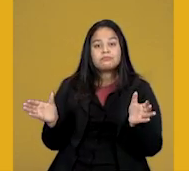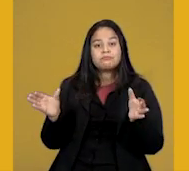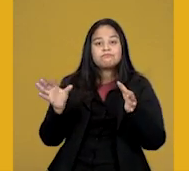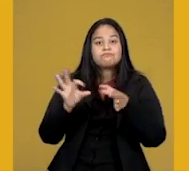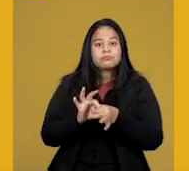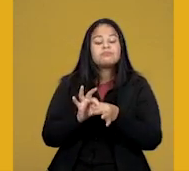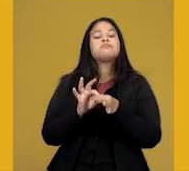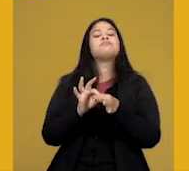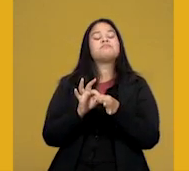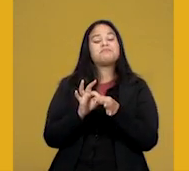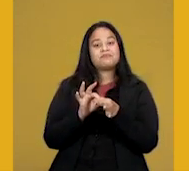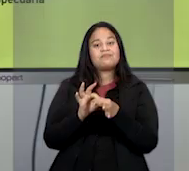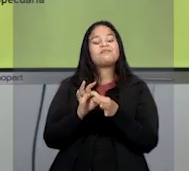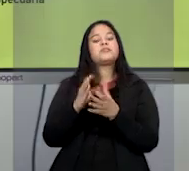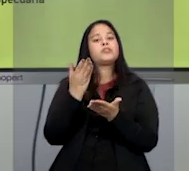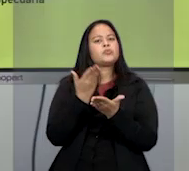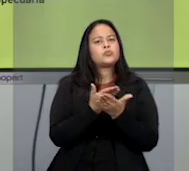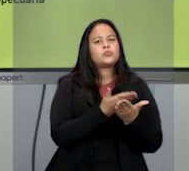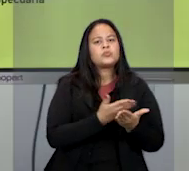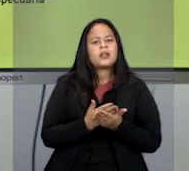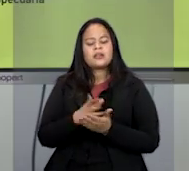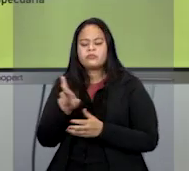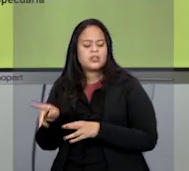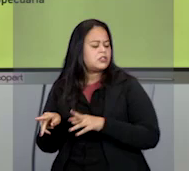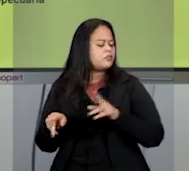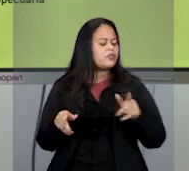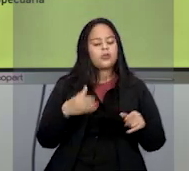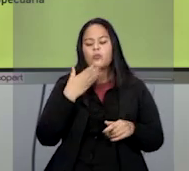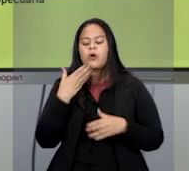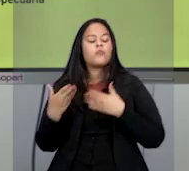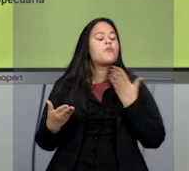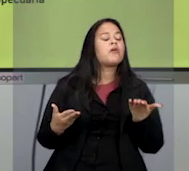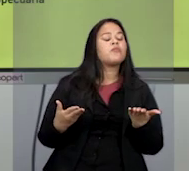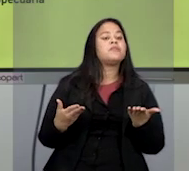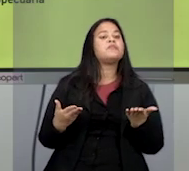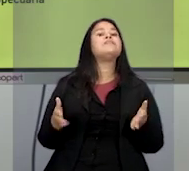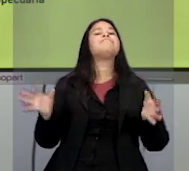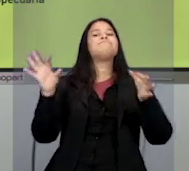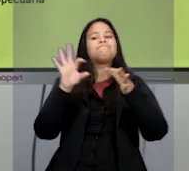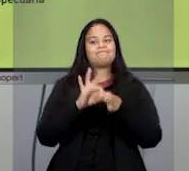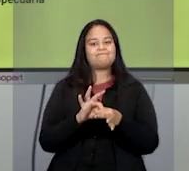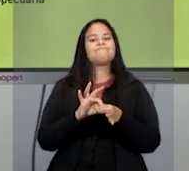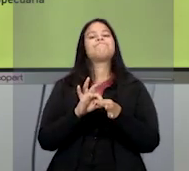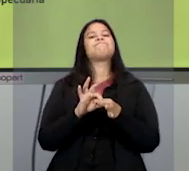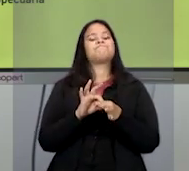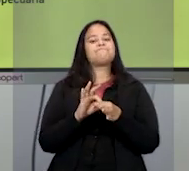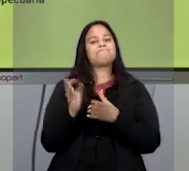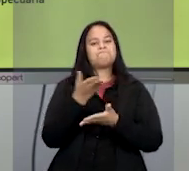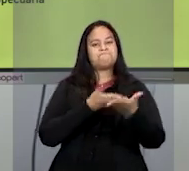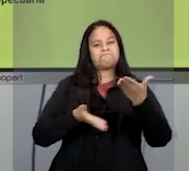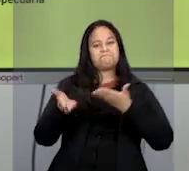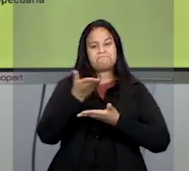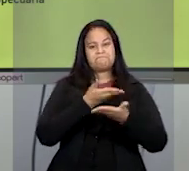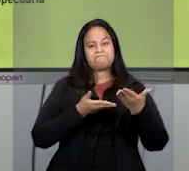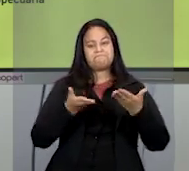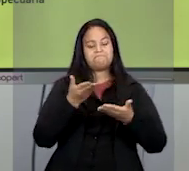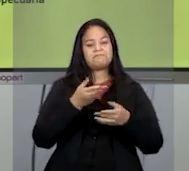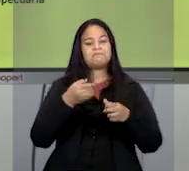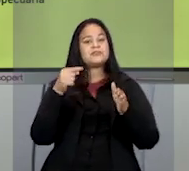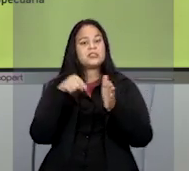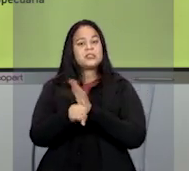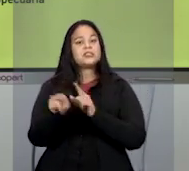né? Primeiro você vai estudar essa diferenciação entre um e outro, depois essa integração entre eles. Outra